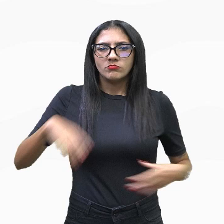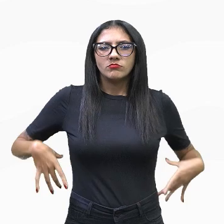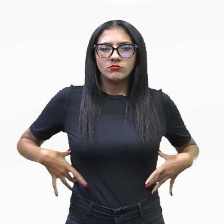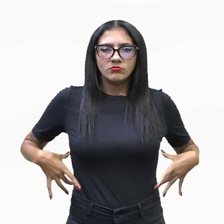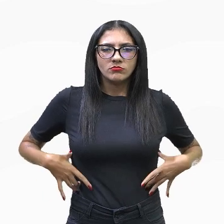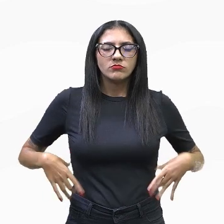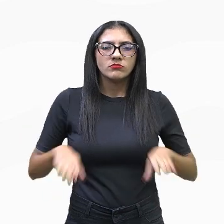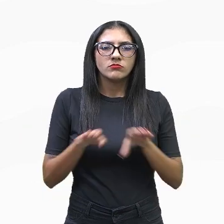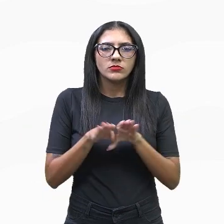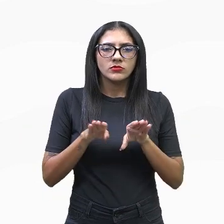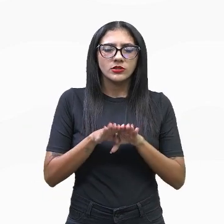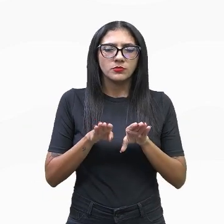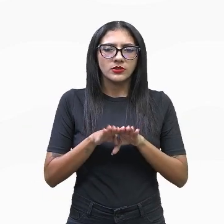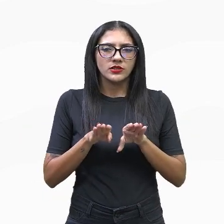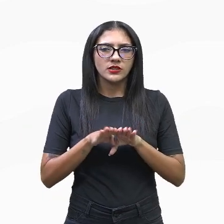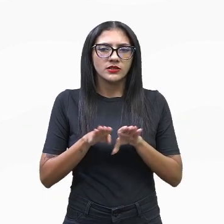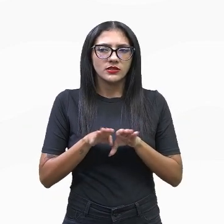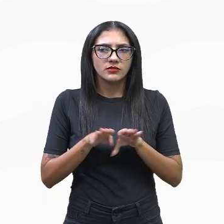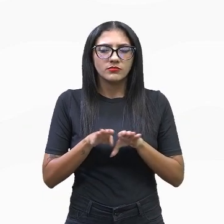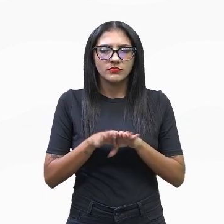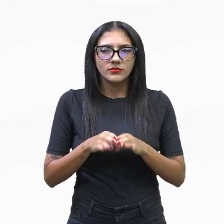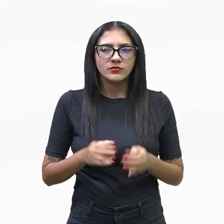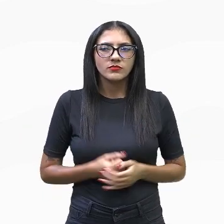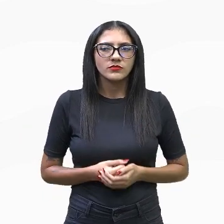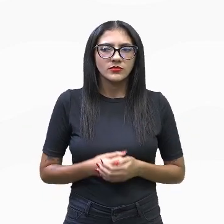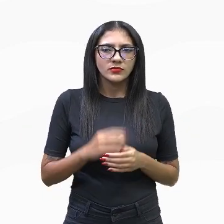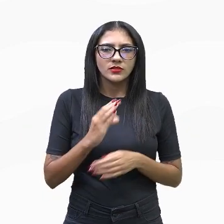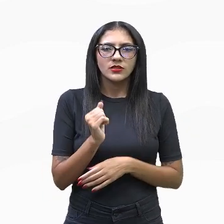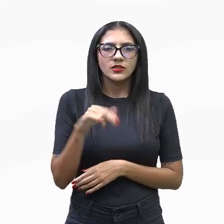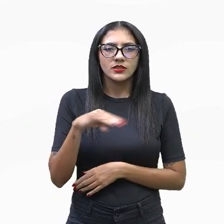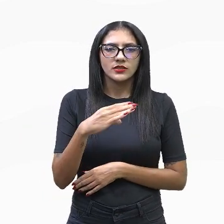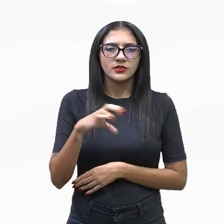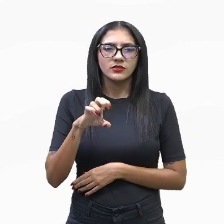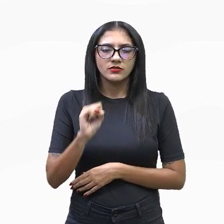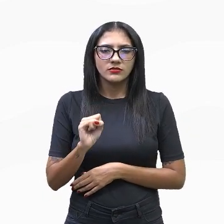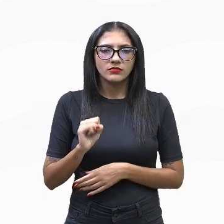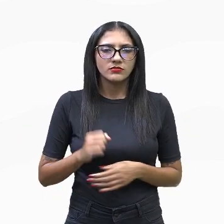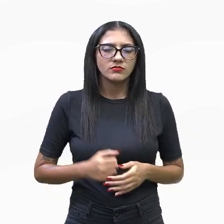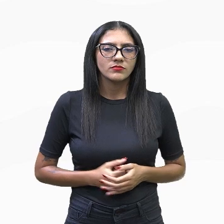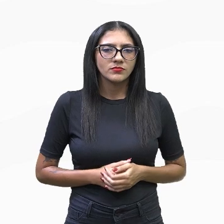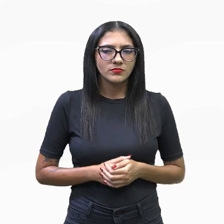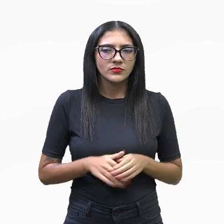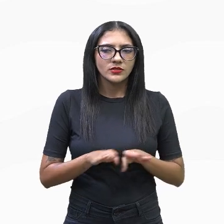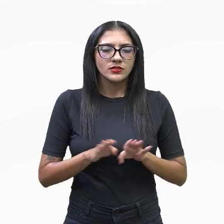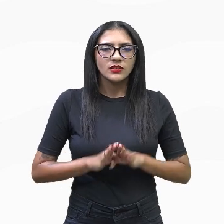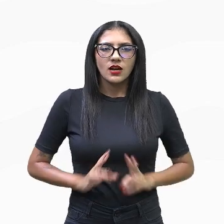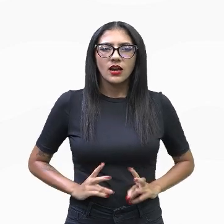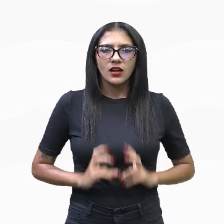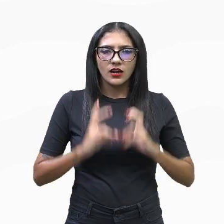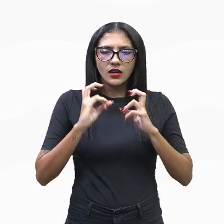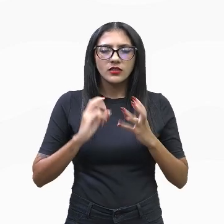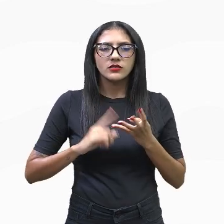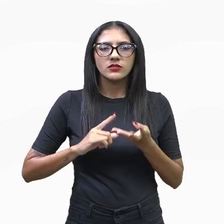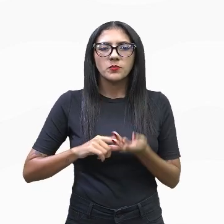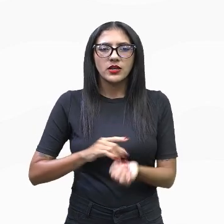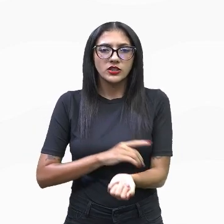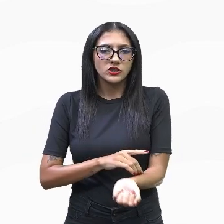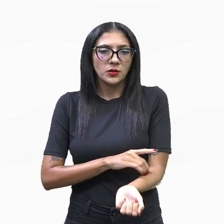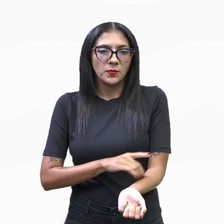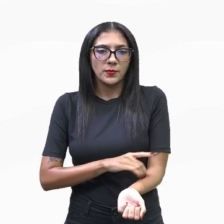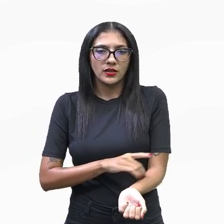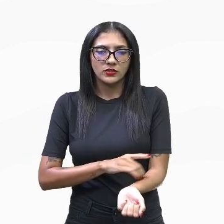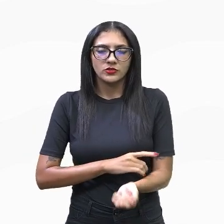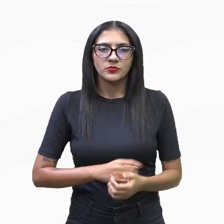crônicas, neoplasias, que está relacionada com o câncer, e diabetes. Vocês sabiam disso? Como